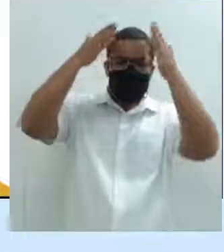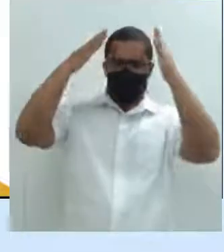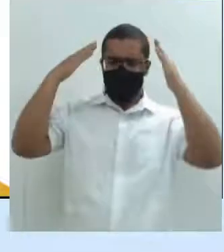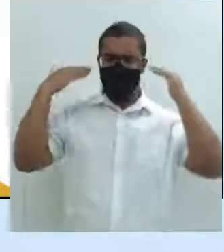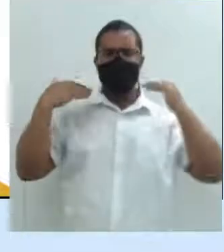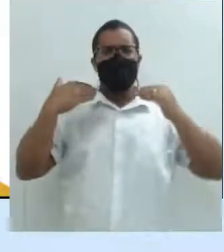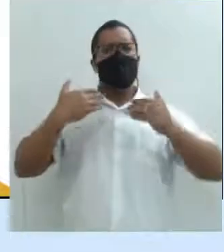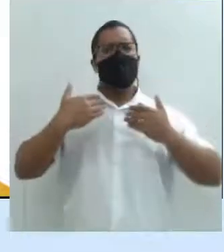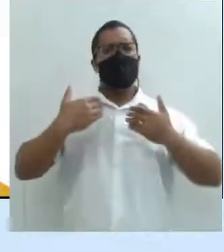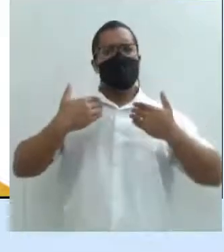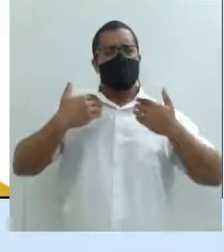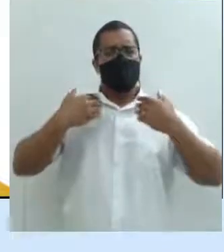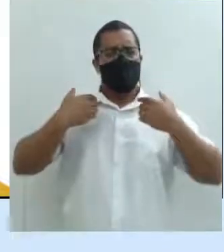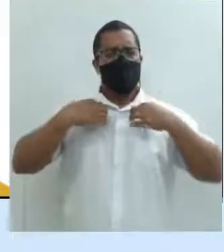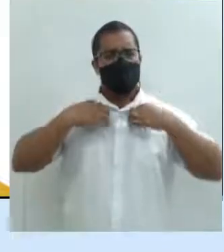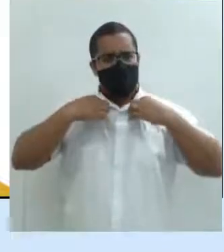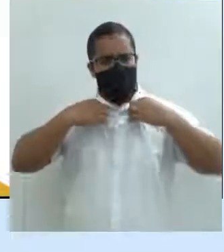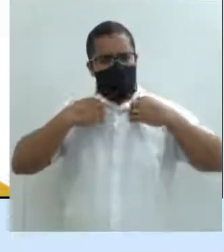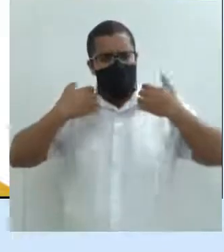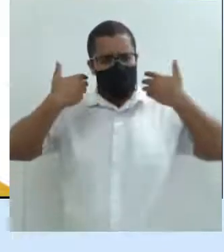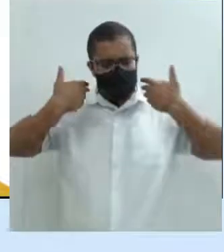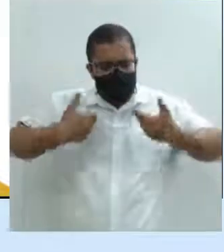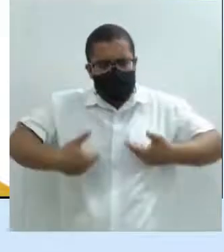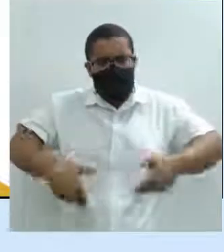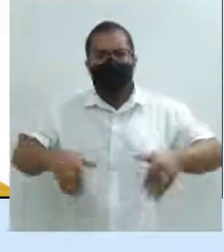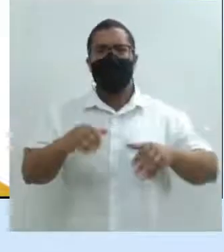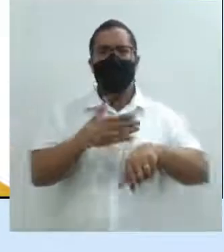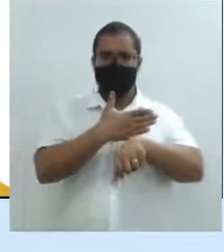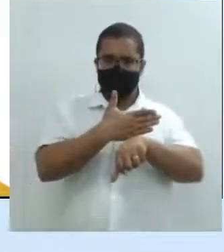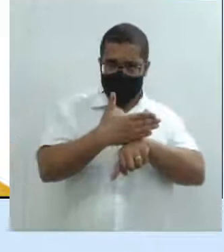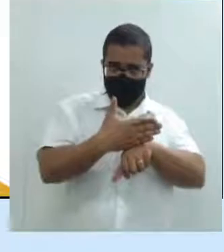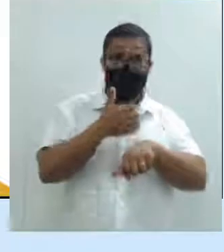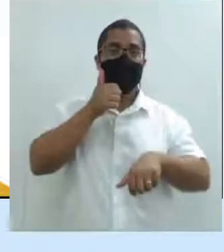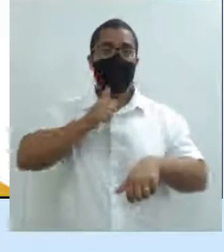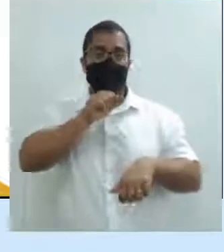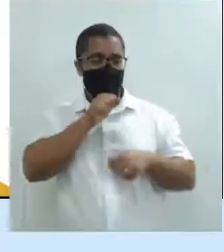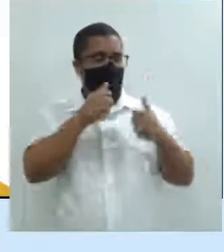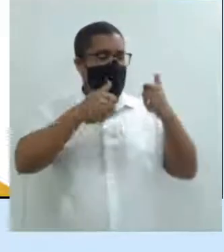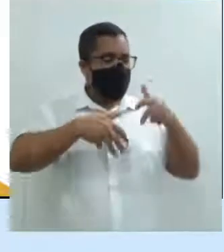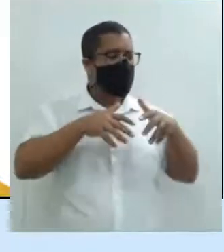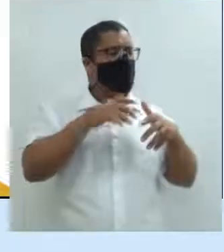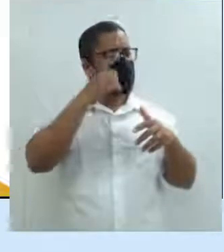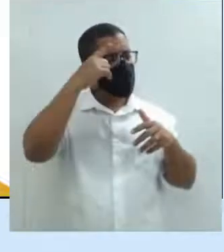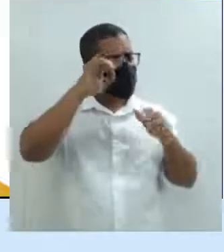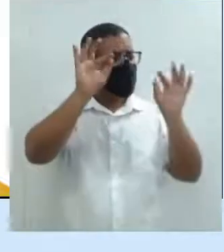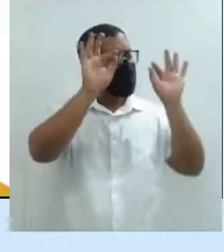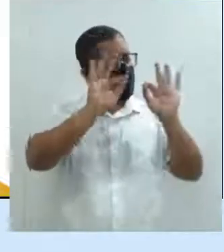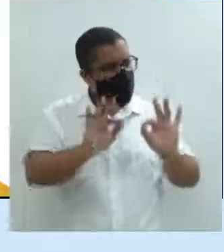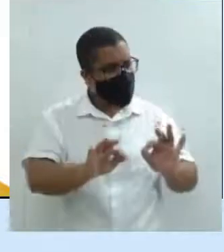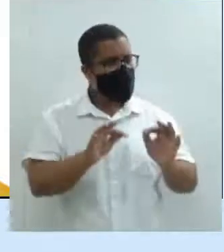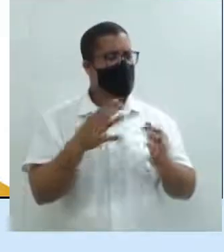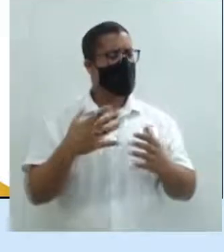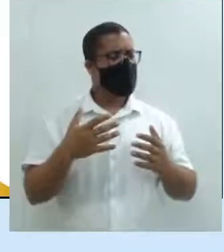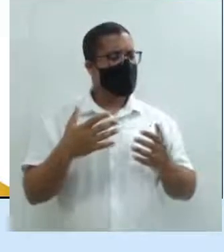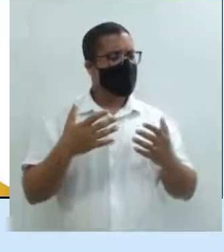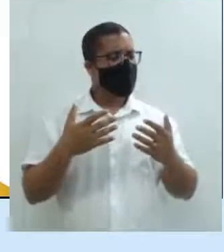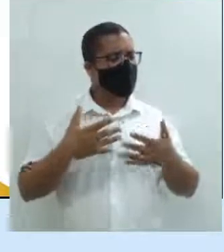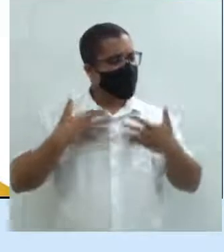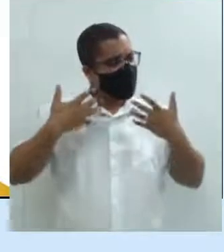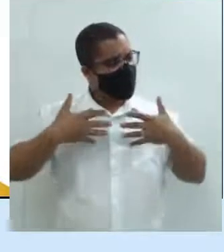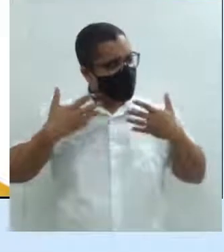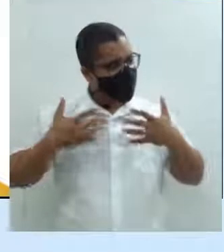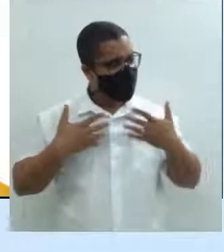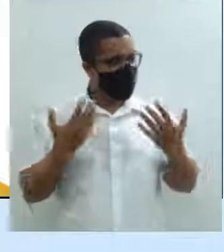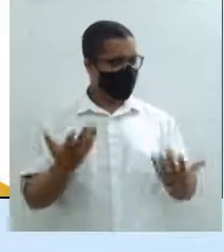casar, utilizar a cor branca, né? E a mãe explica que é porque é um dia feliz, é um dia alegre, é um dia que